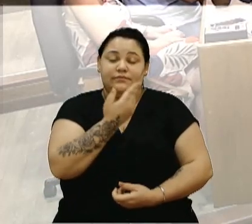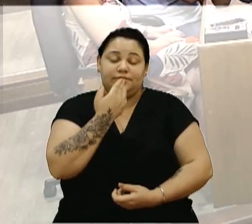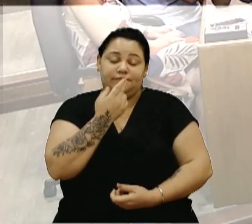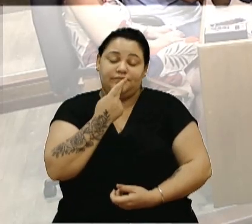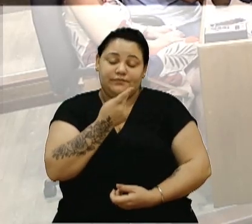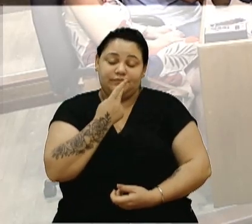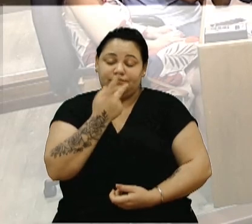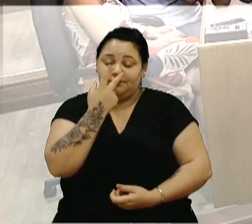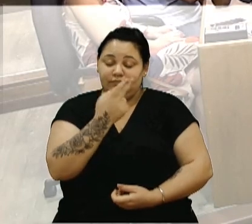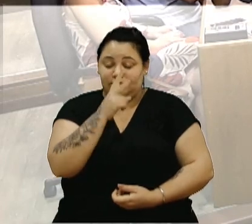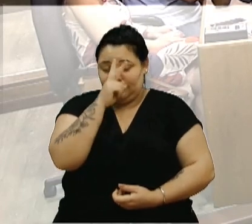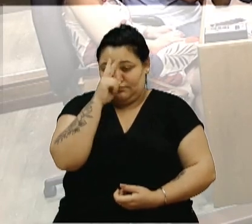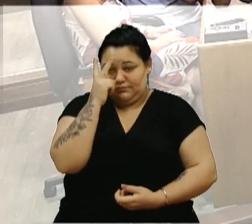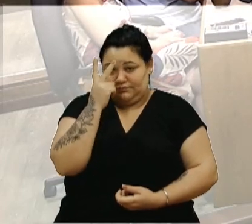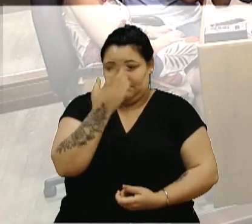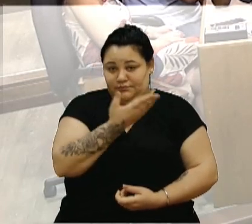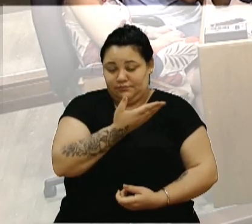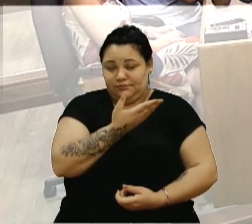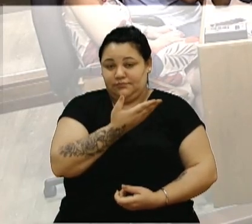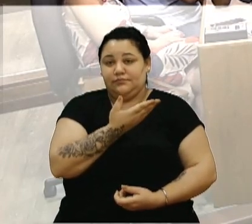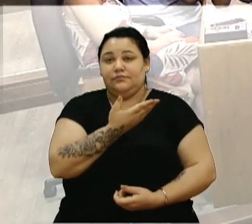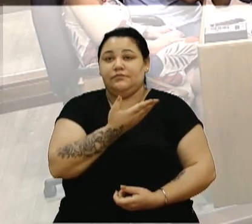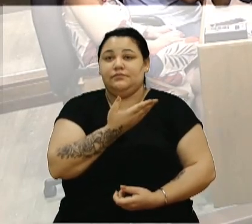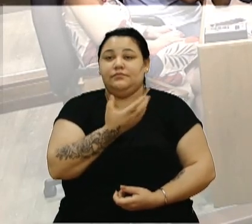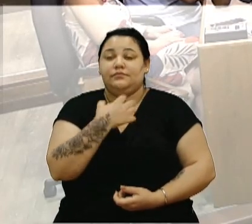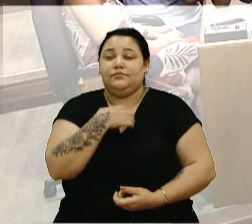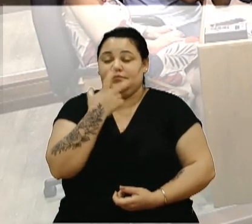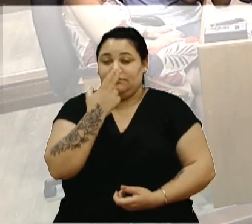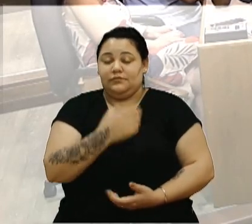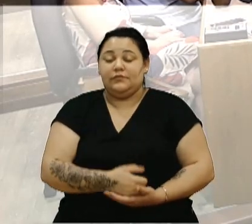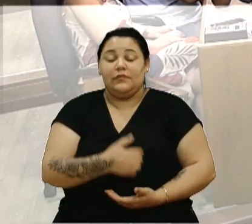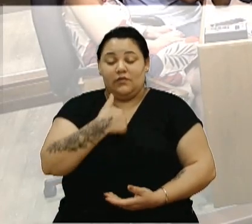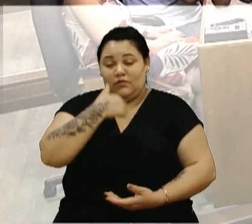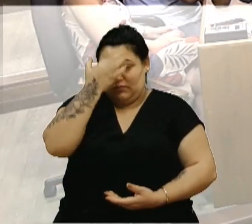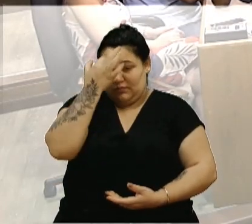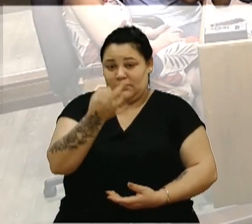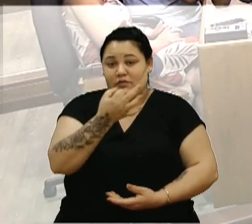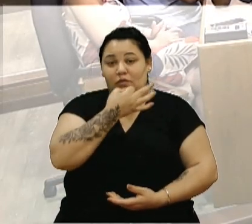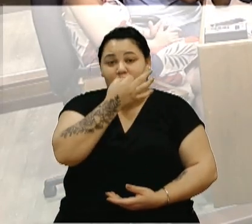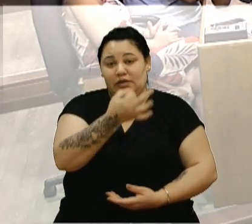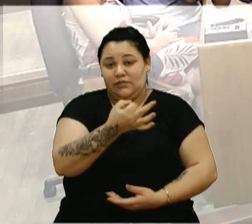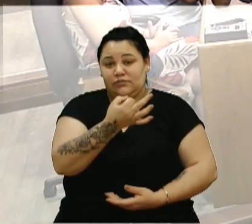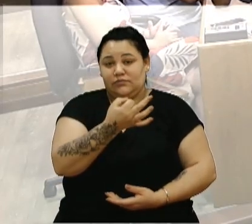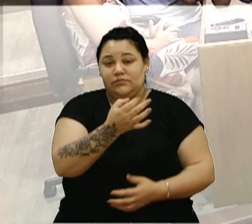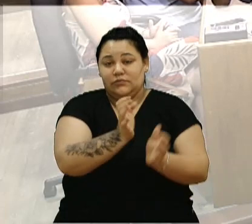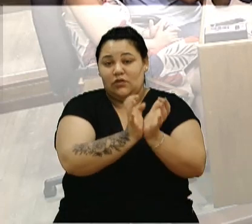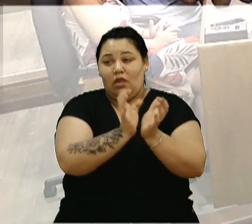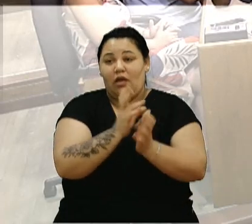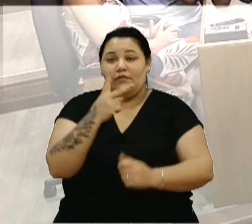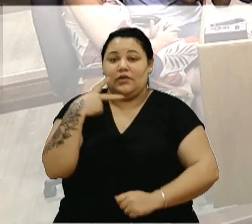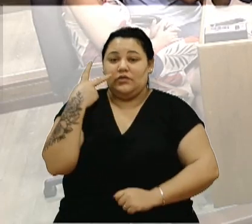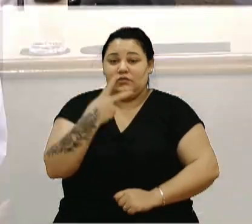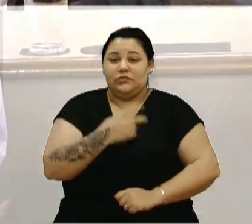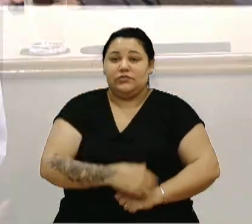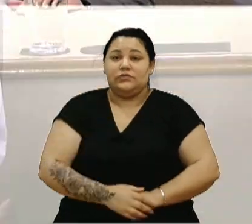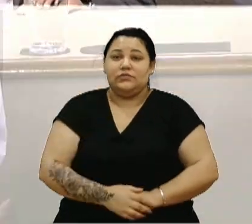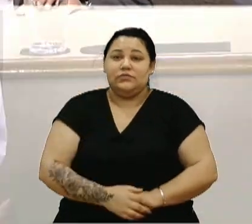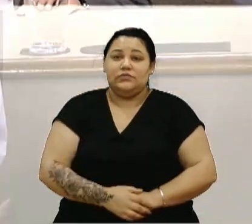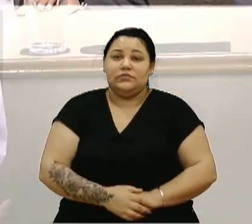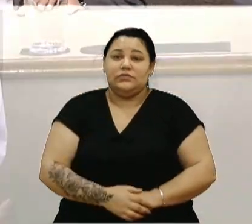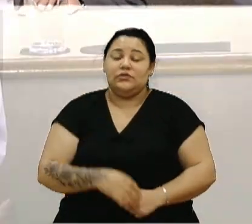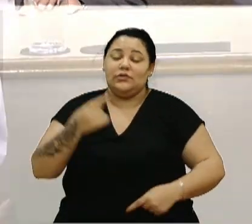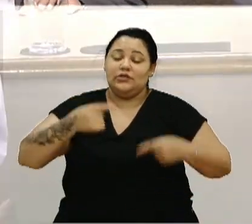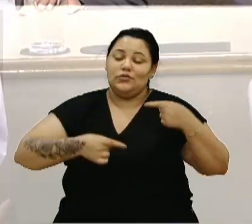linha da fala dele. Eu entendo a posição dos colegas vereadores que estão indo para a seara política, o